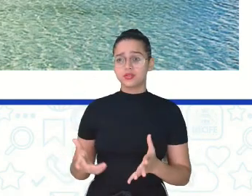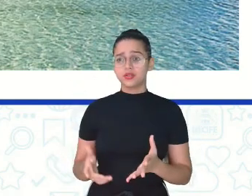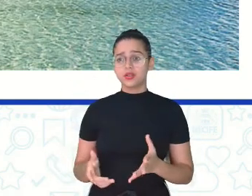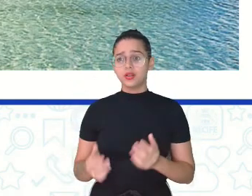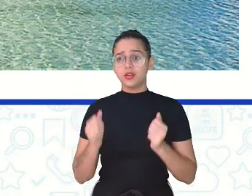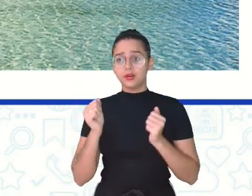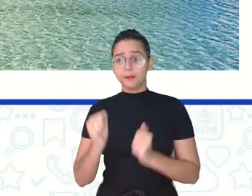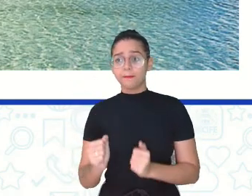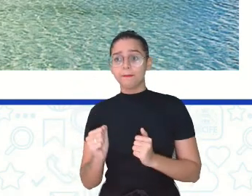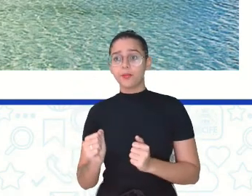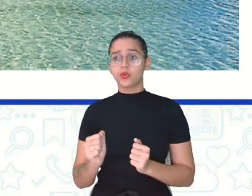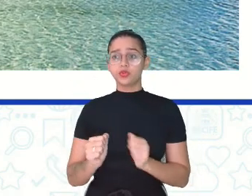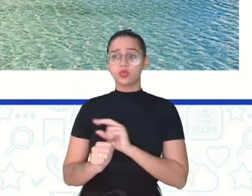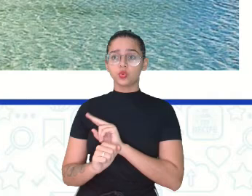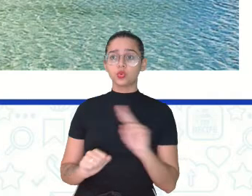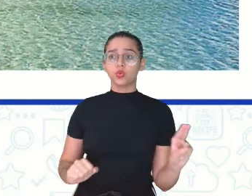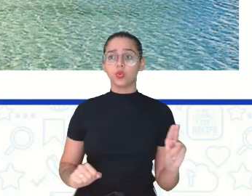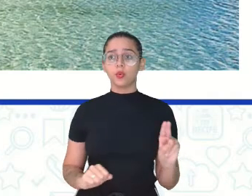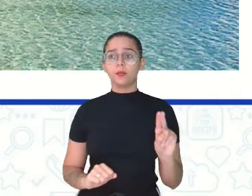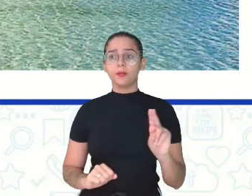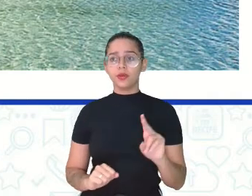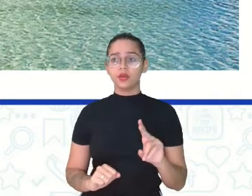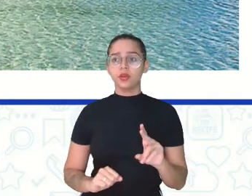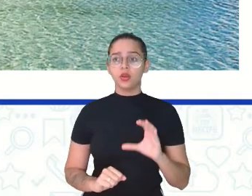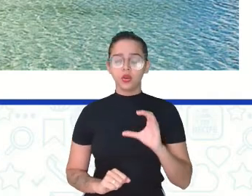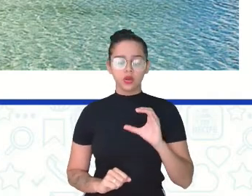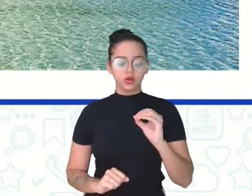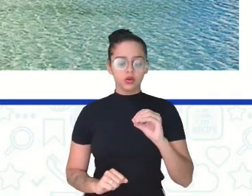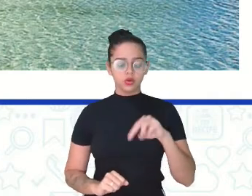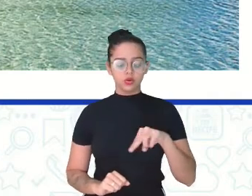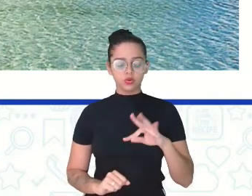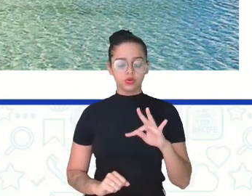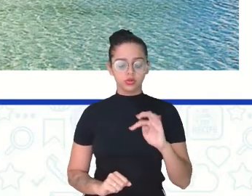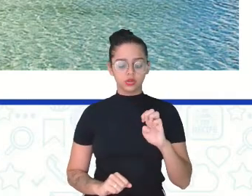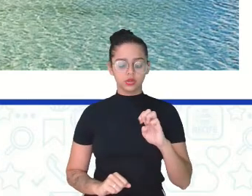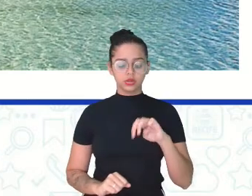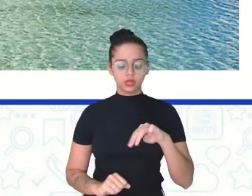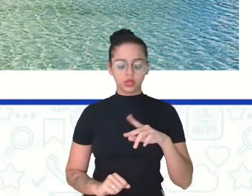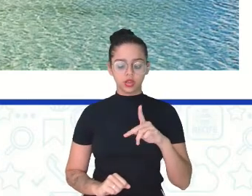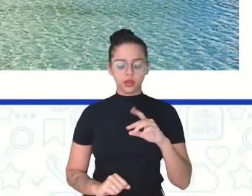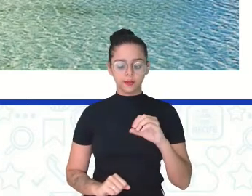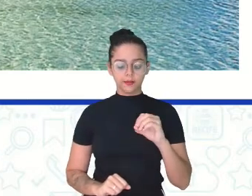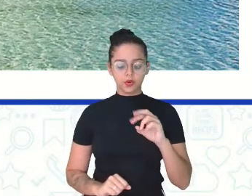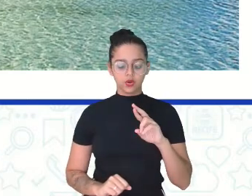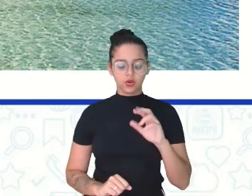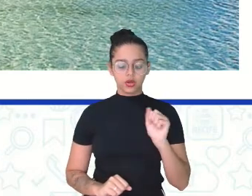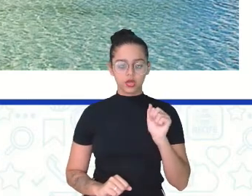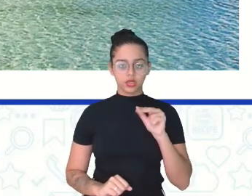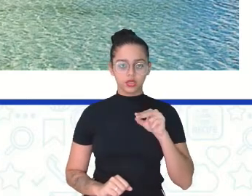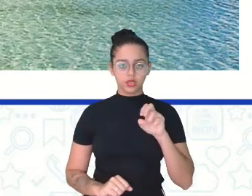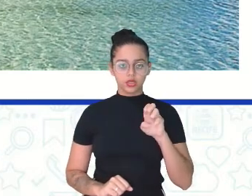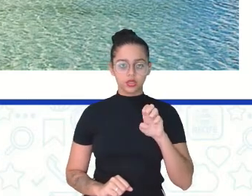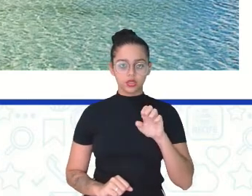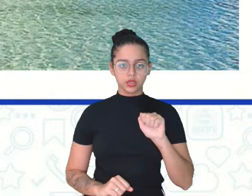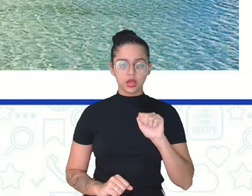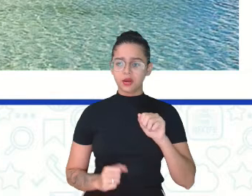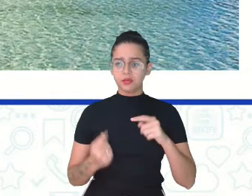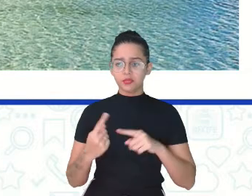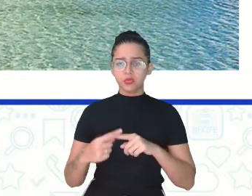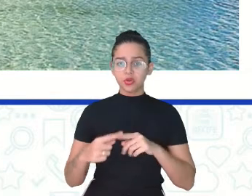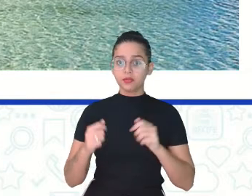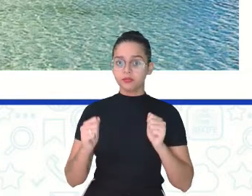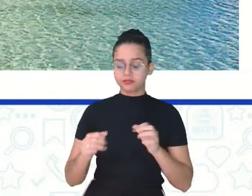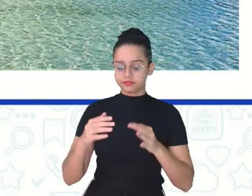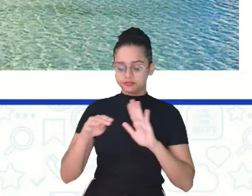Ela pode ser ainda chamada de contemporânea porque ela pode ser definida em 3 correntes básicas. Uma